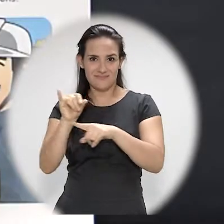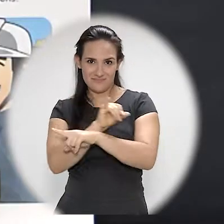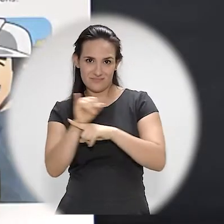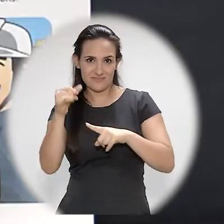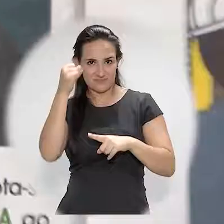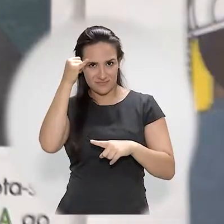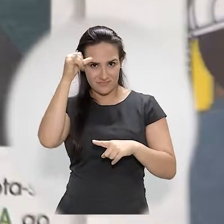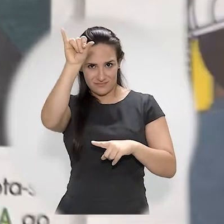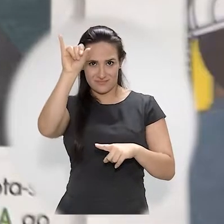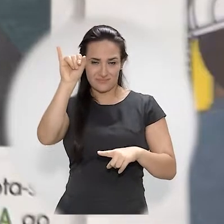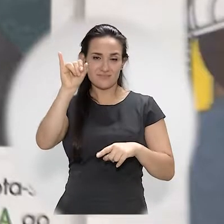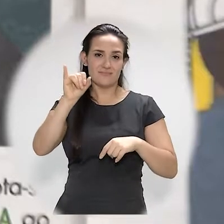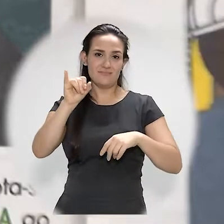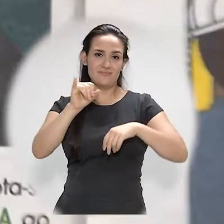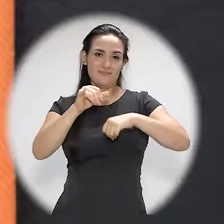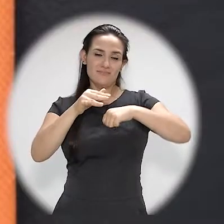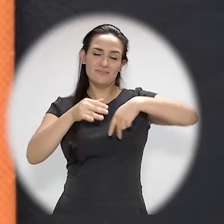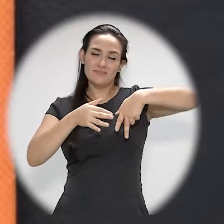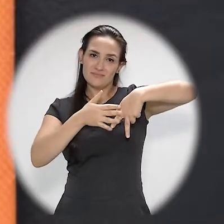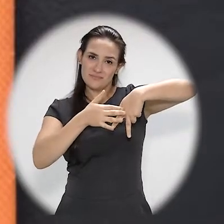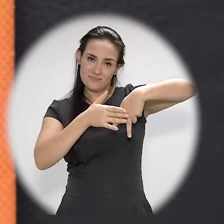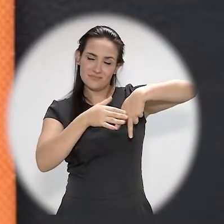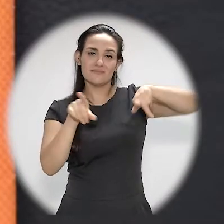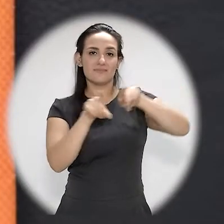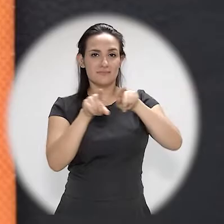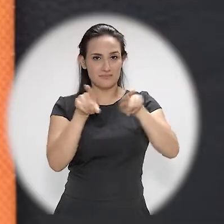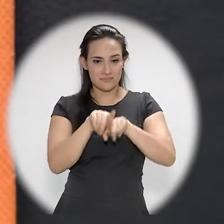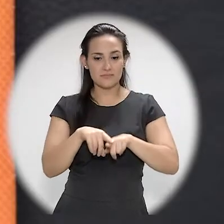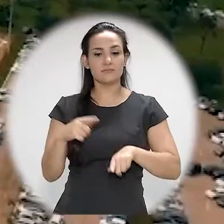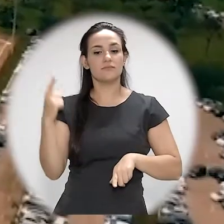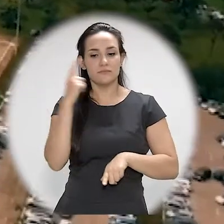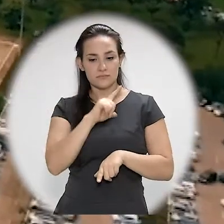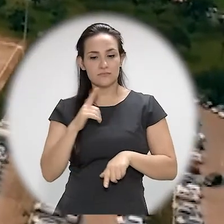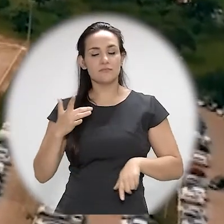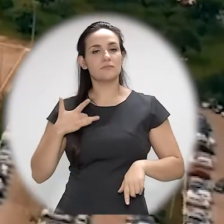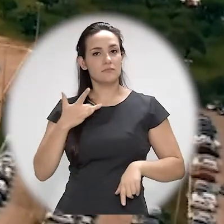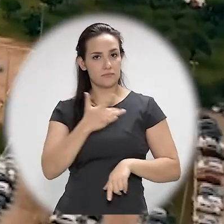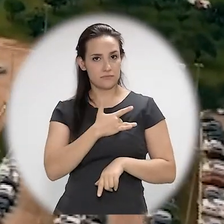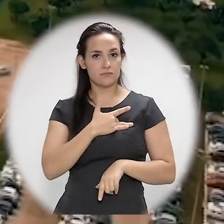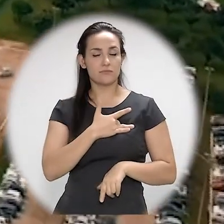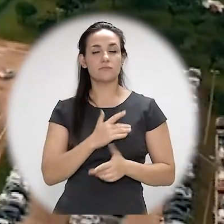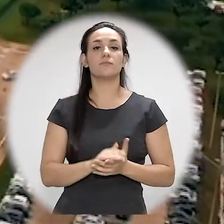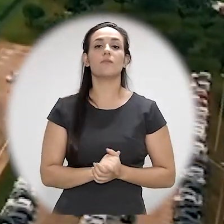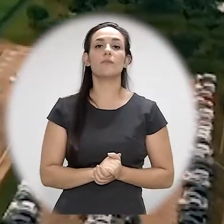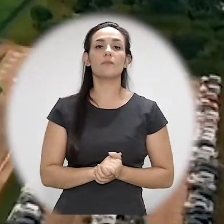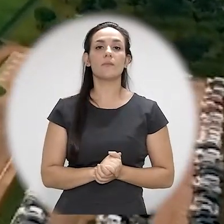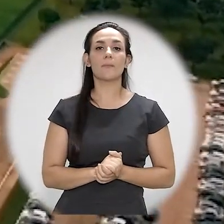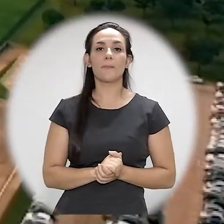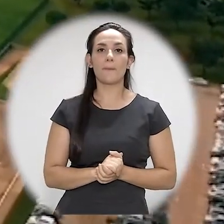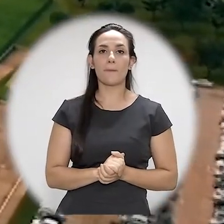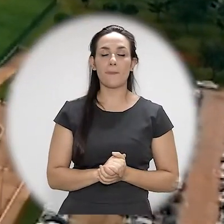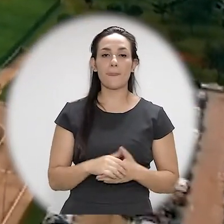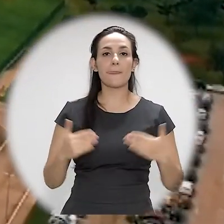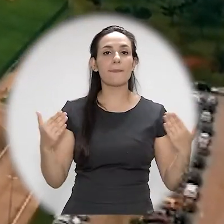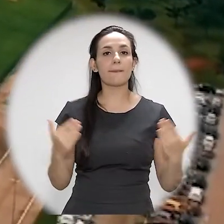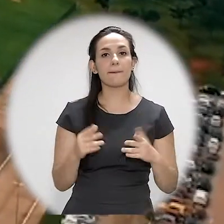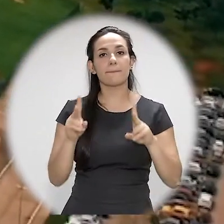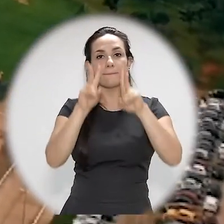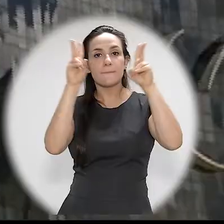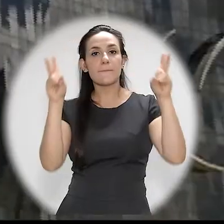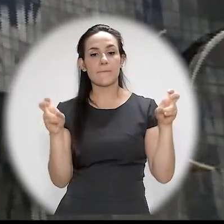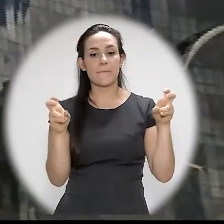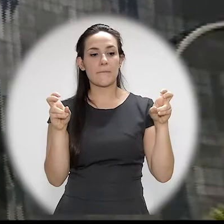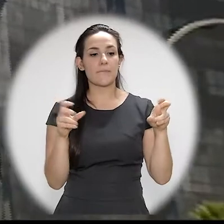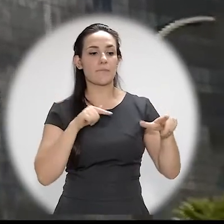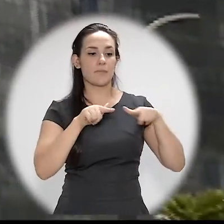para prevenir acidentes e promover a saúde do trabalhador. No biênio 2020-2022, o tema de atuação é